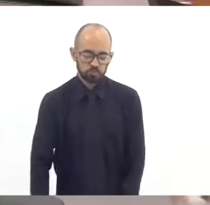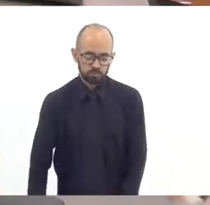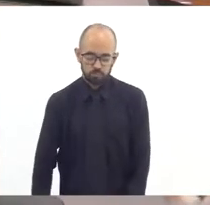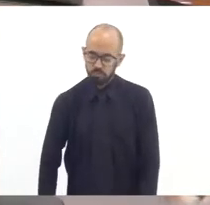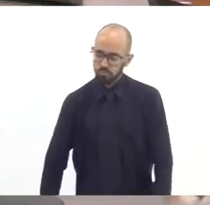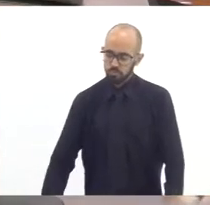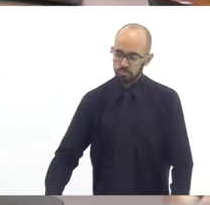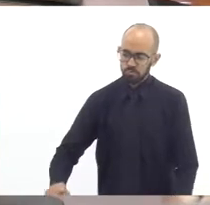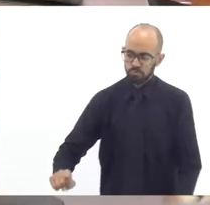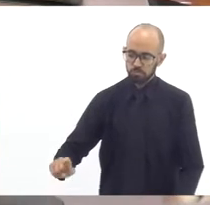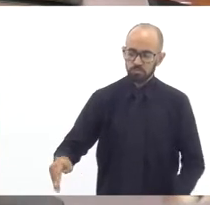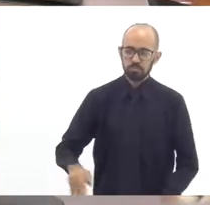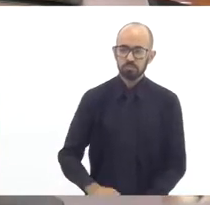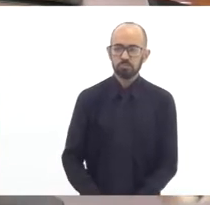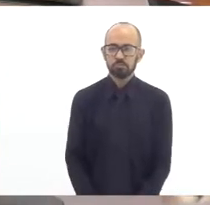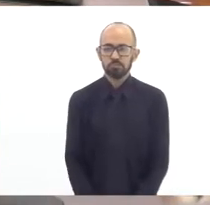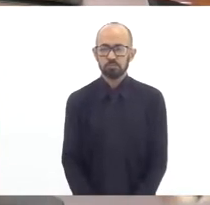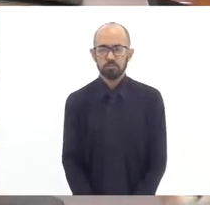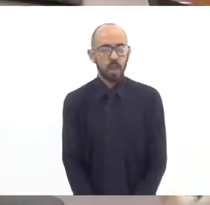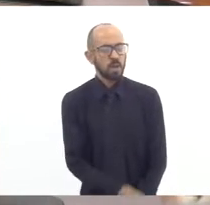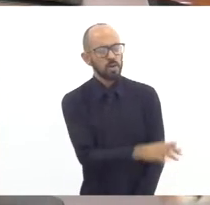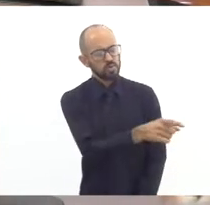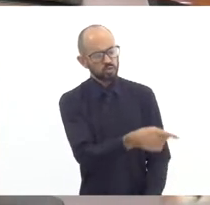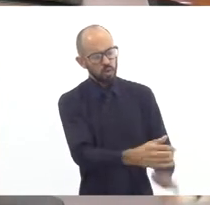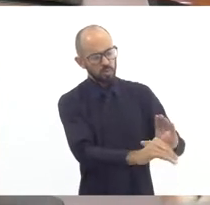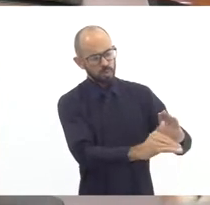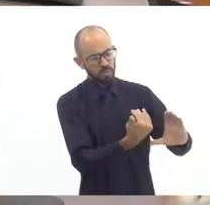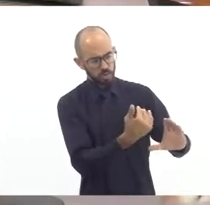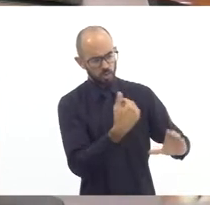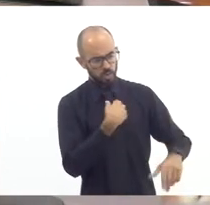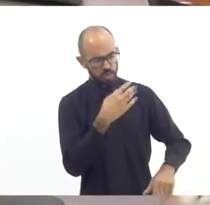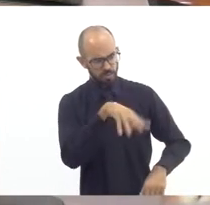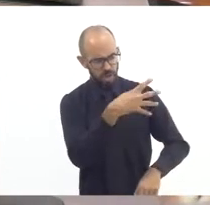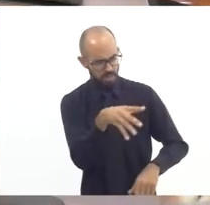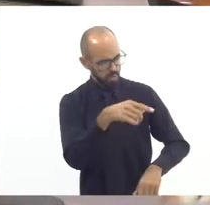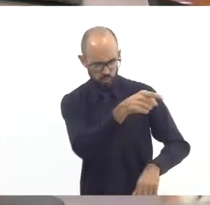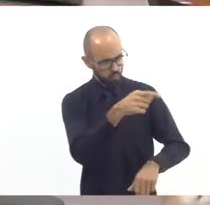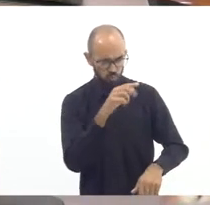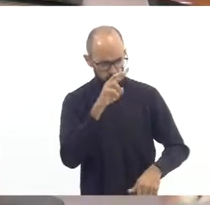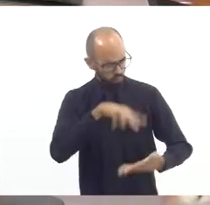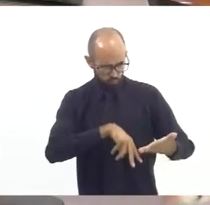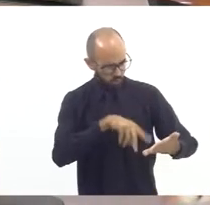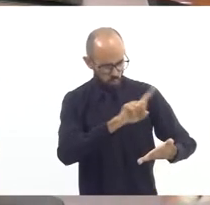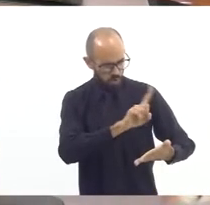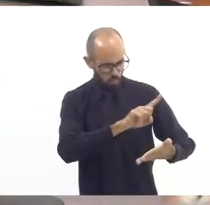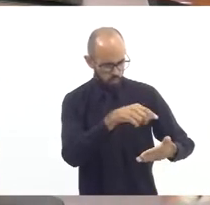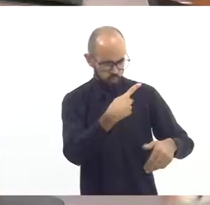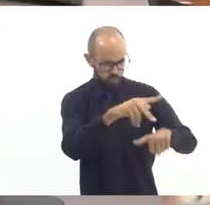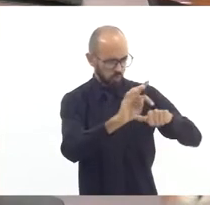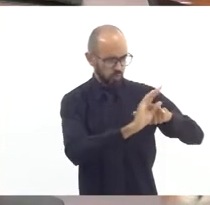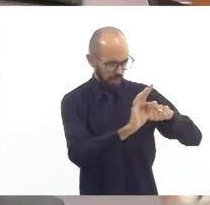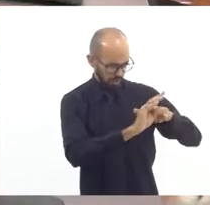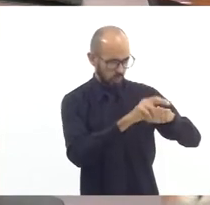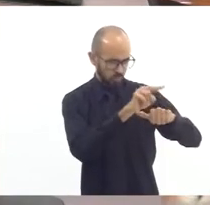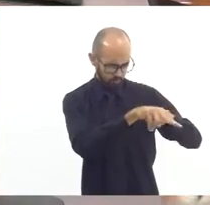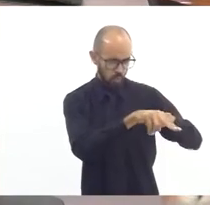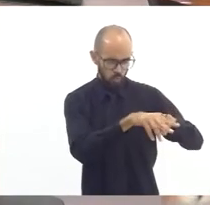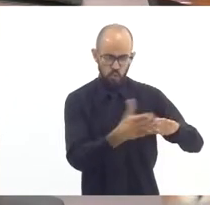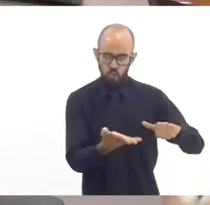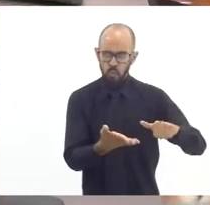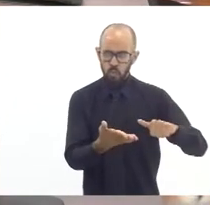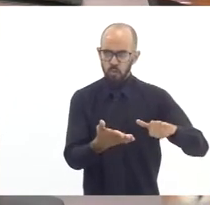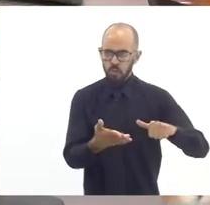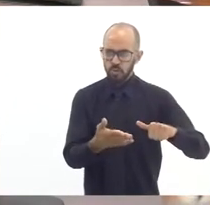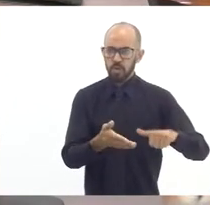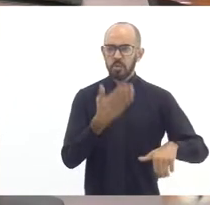Então, o senhor... Quando encaminhou essa planilha, o senhor não chegou a estudá-la, não, né? O seu técnico sim. Encaminhou. Não, avaliamos a planilha, sim. Então,